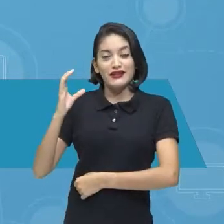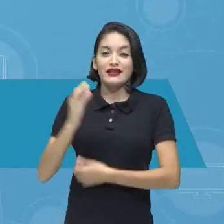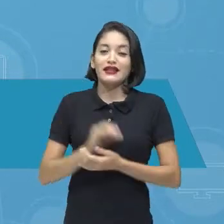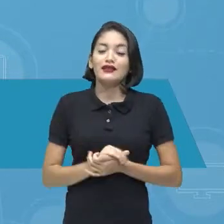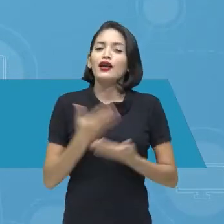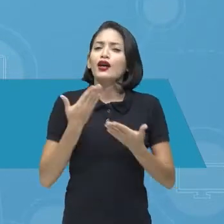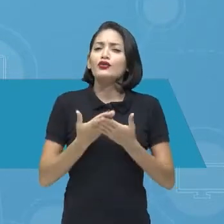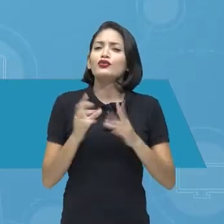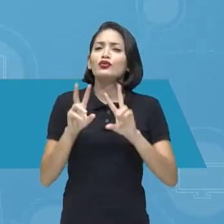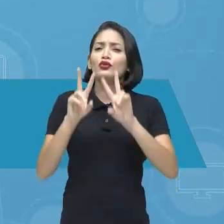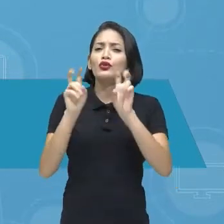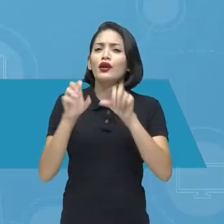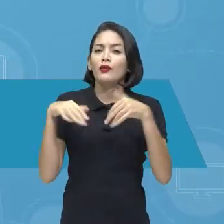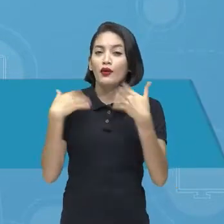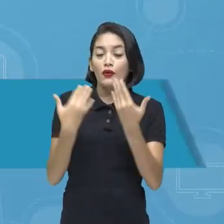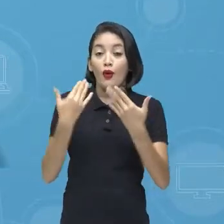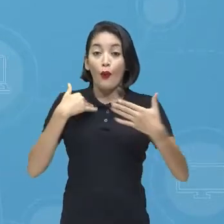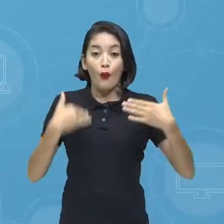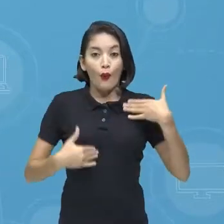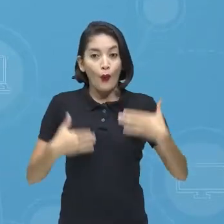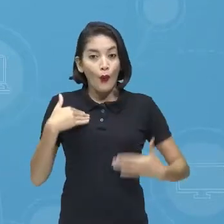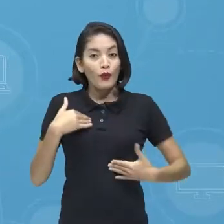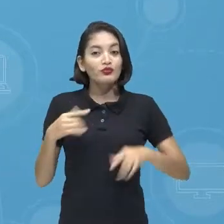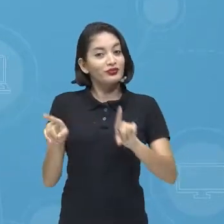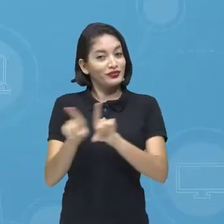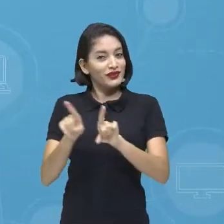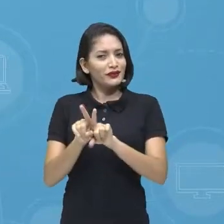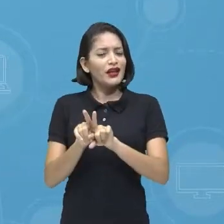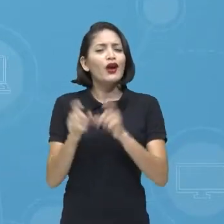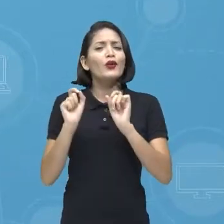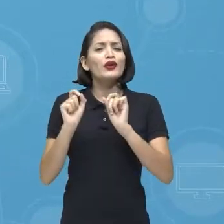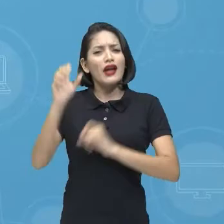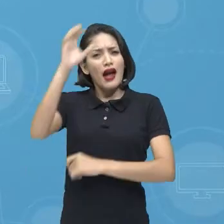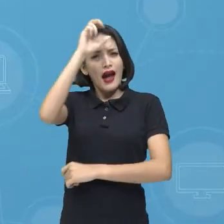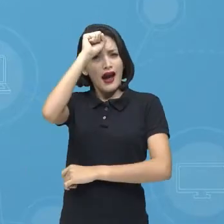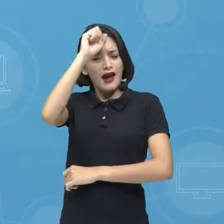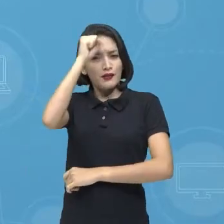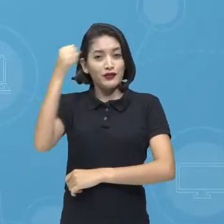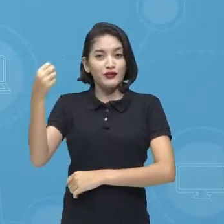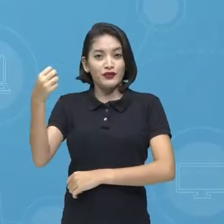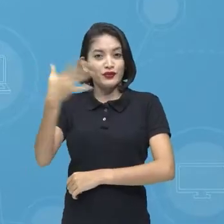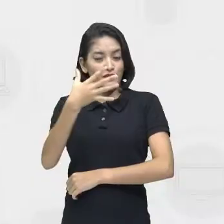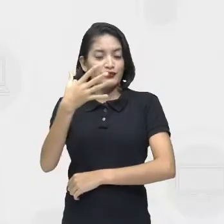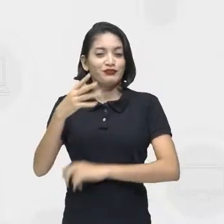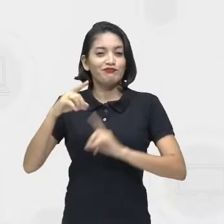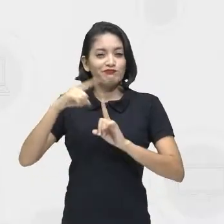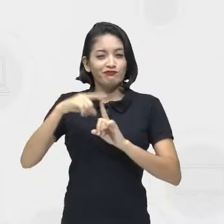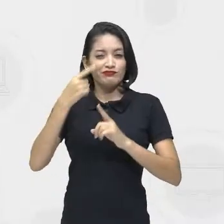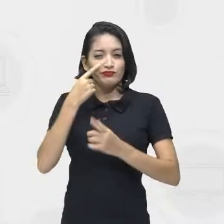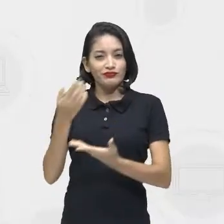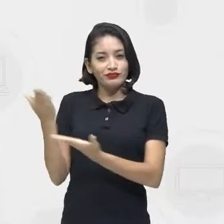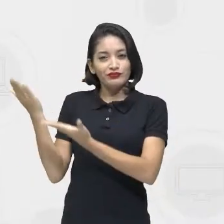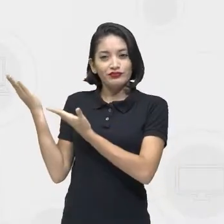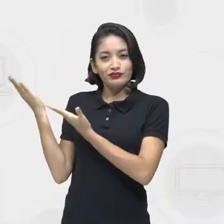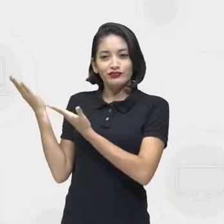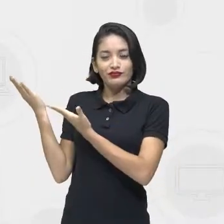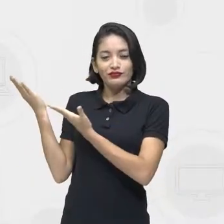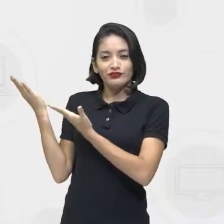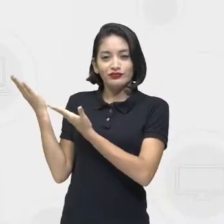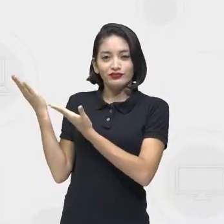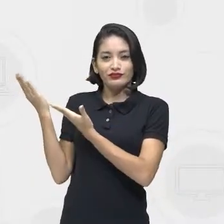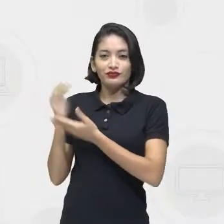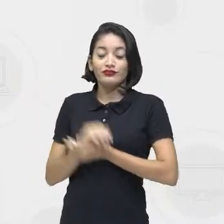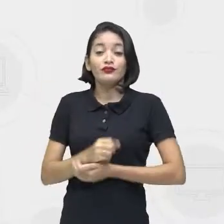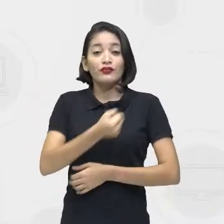continuar estudando sobre o corpo humano e hoje nós vamos aprender sobre um novo sistema. Vamos observar aí que nós vamos estudar a